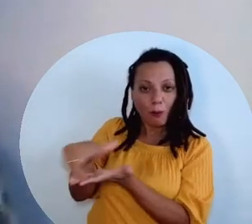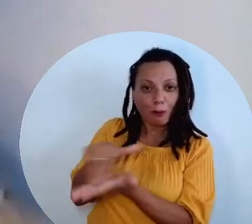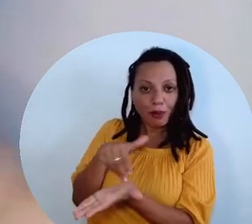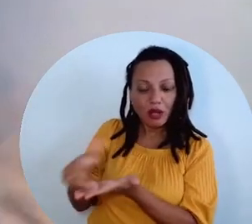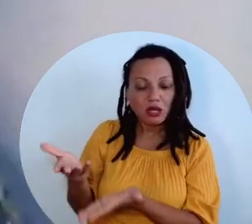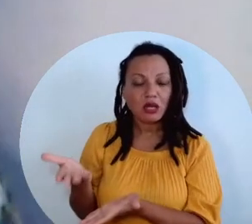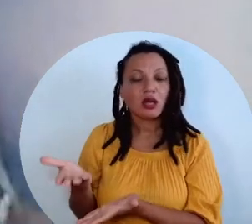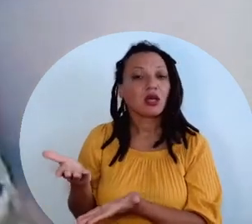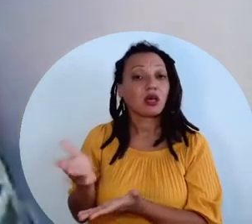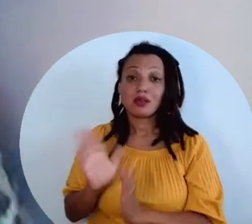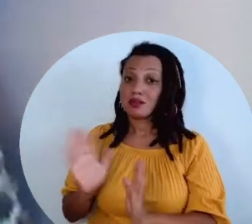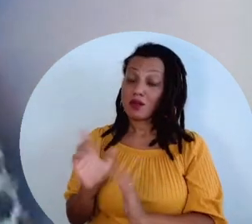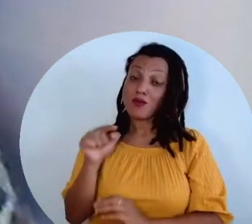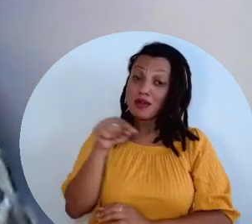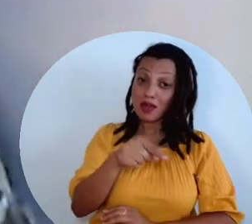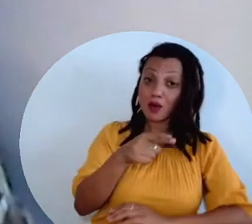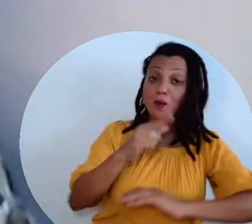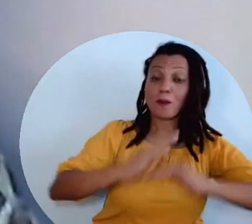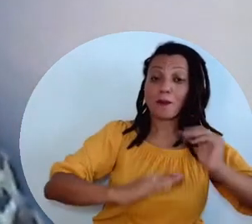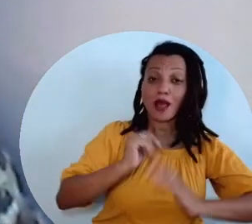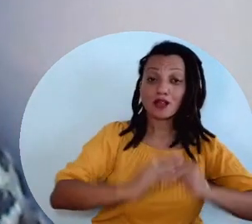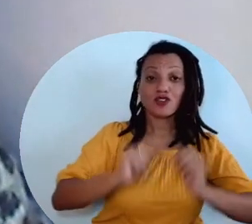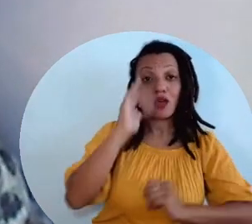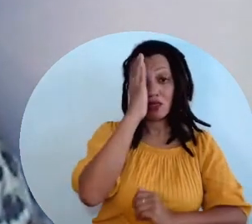teoria que eu pratico, teorizo,